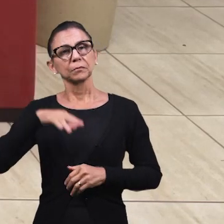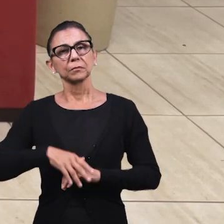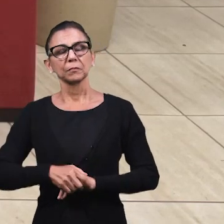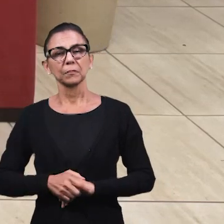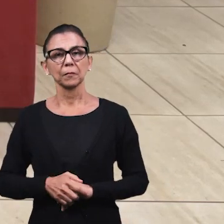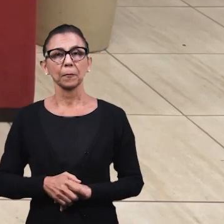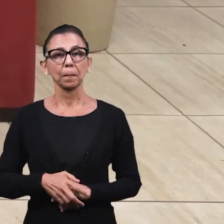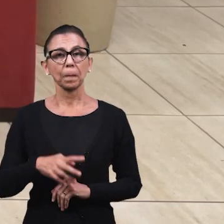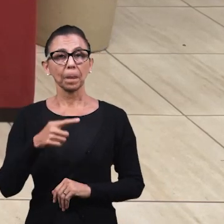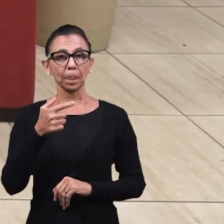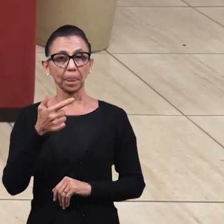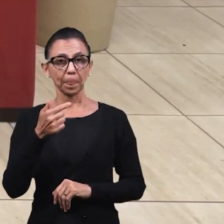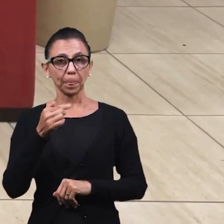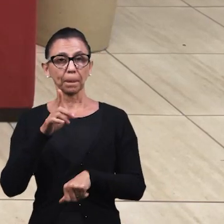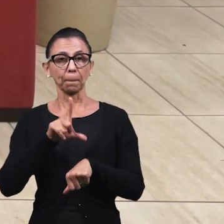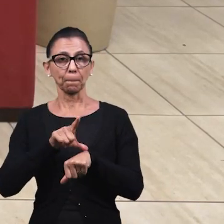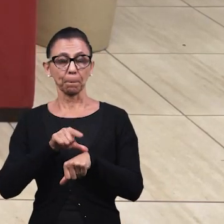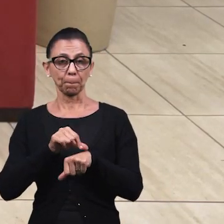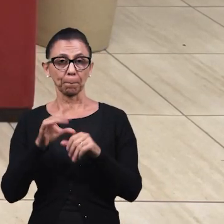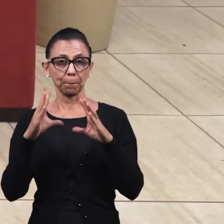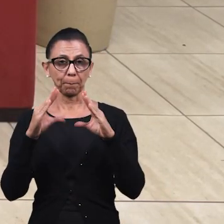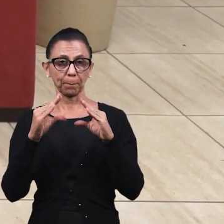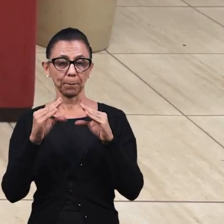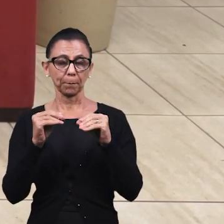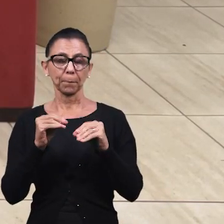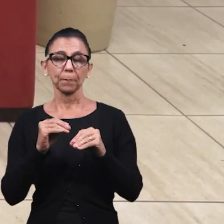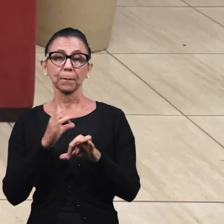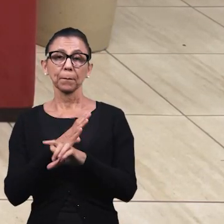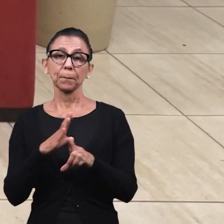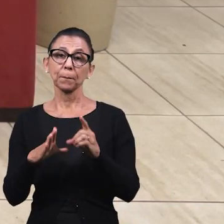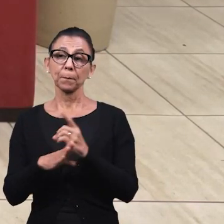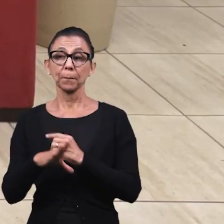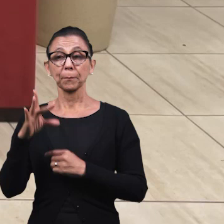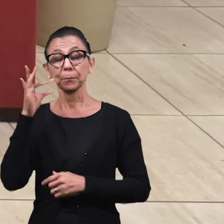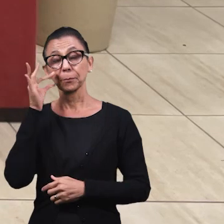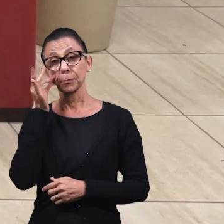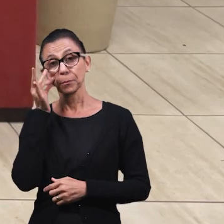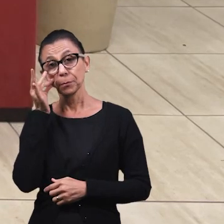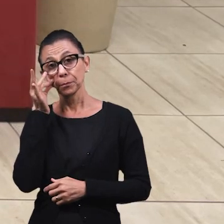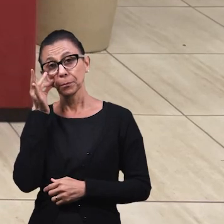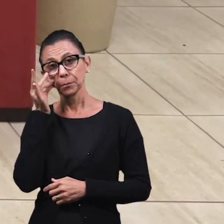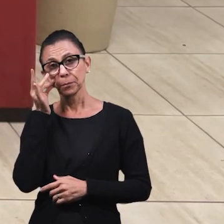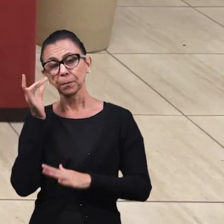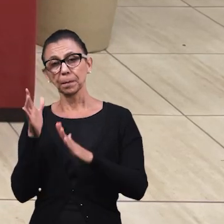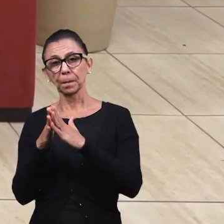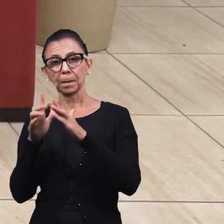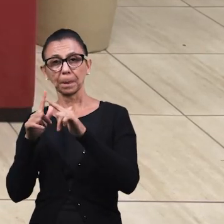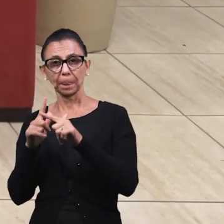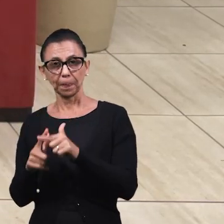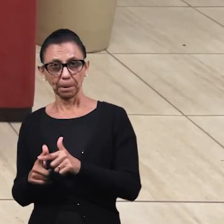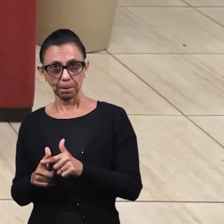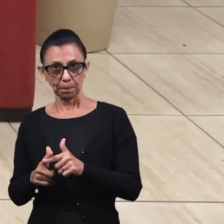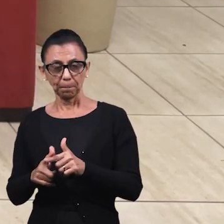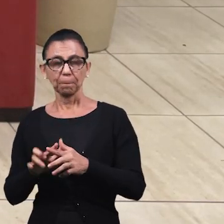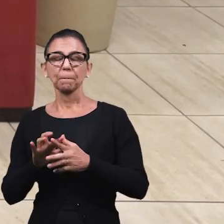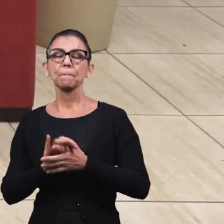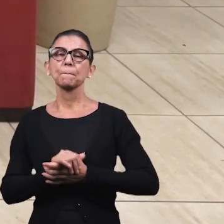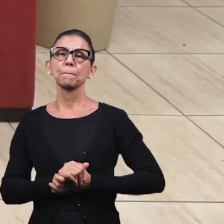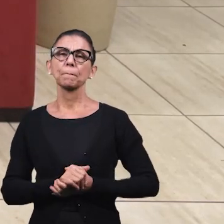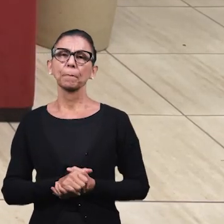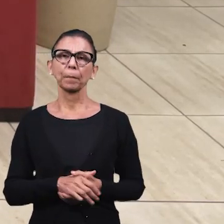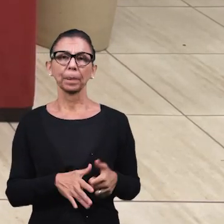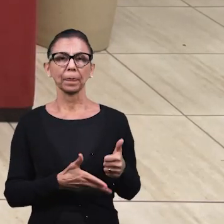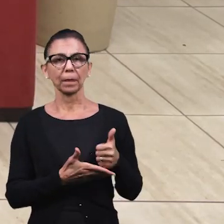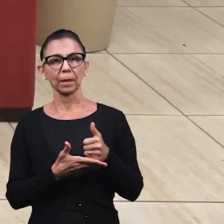E lembrando que daqui a pouco, às 19 horas, nós temos nosso culto presencial na maioria das nossas igrejas, na grande maioria das